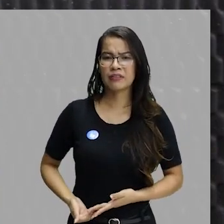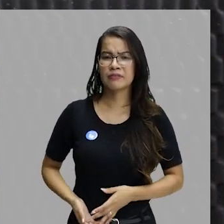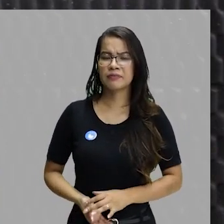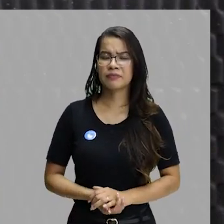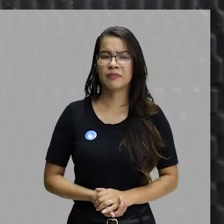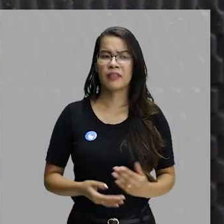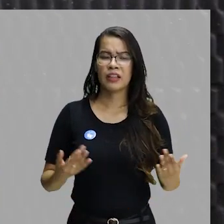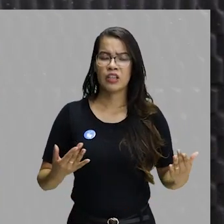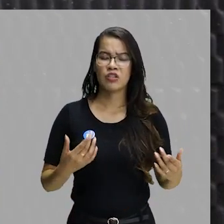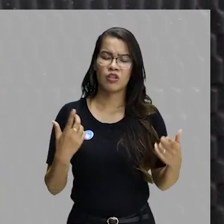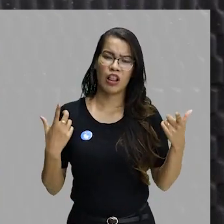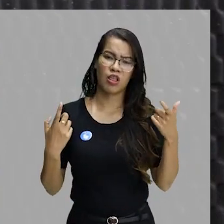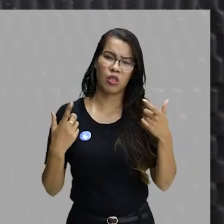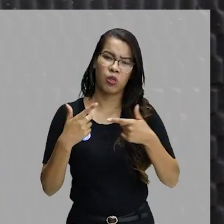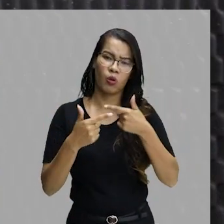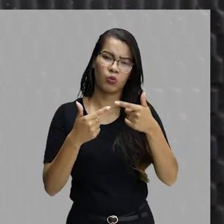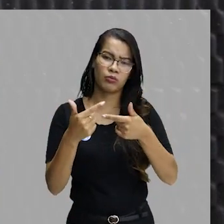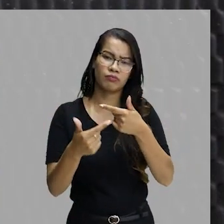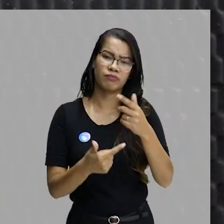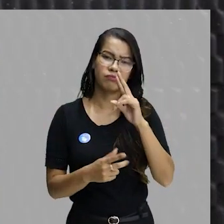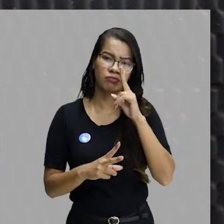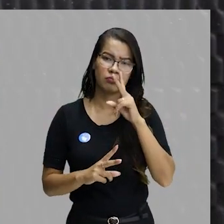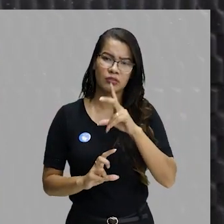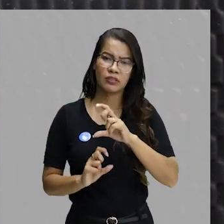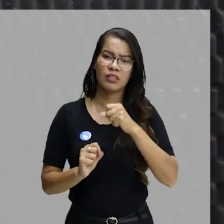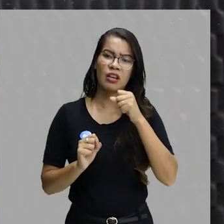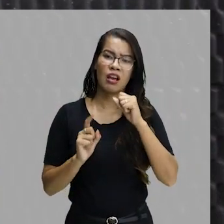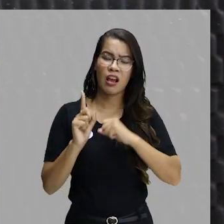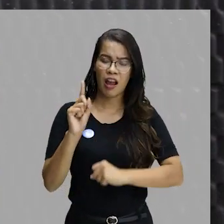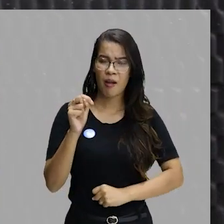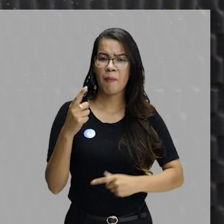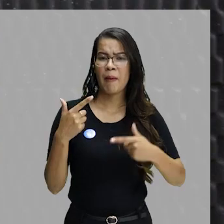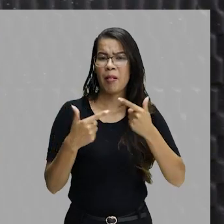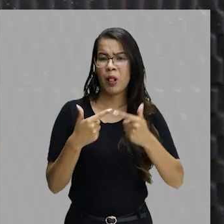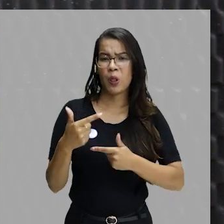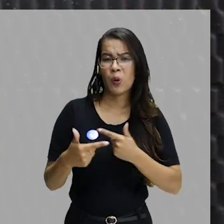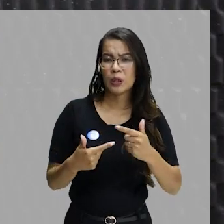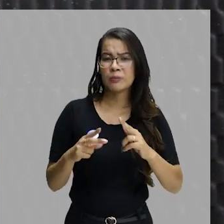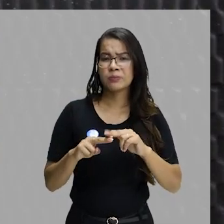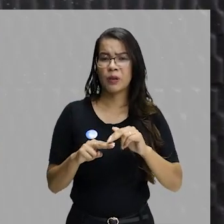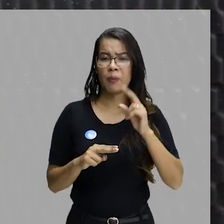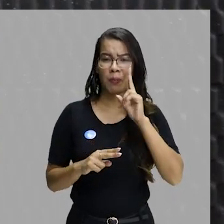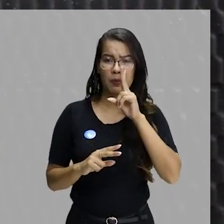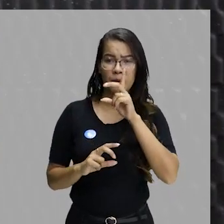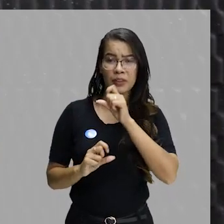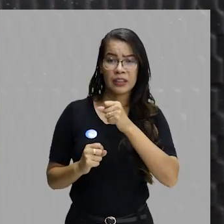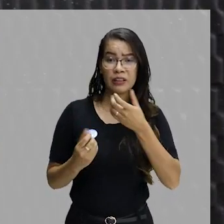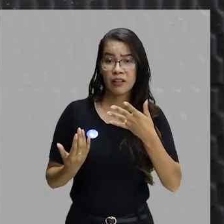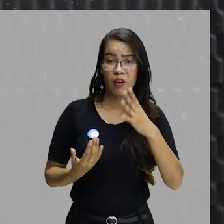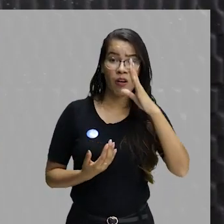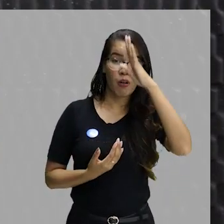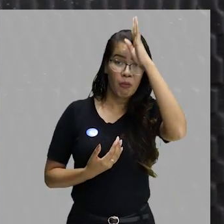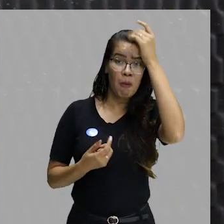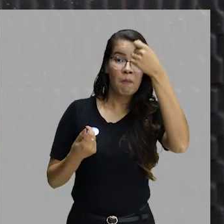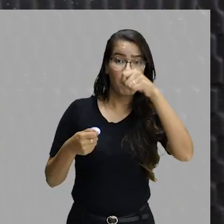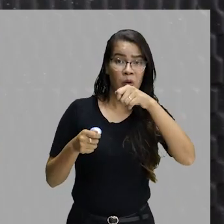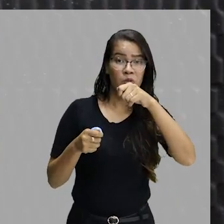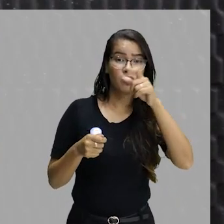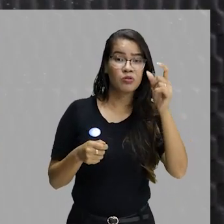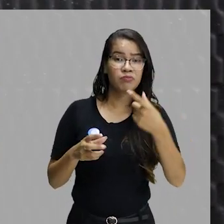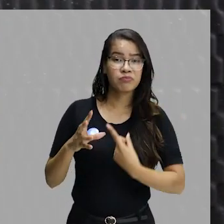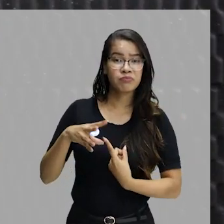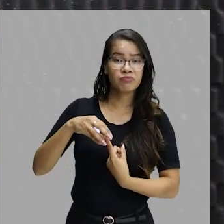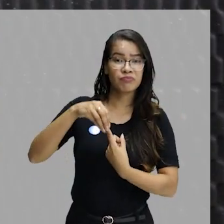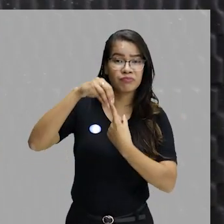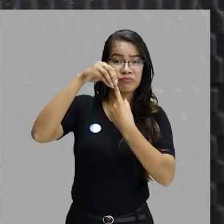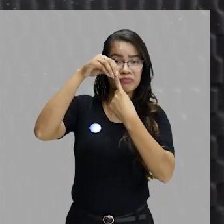sistema de triunviros. Você vê uma verdadeira disputa de poder. Então, Roma pode perder a sua unidade. Roma vive